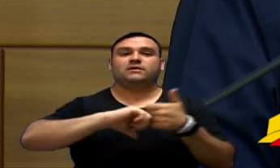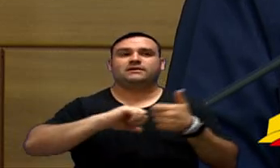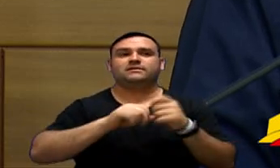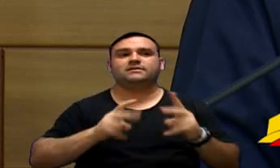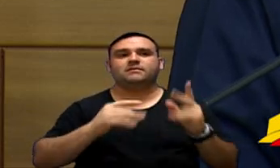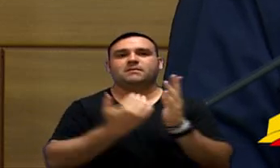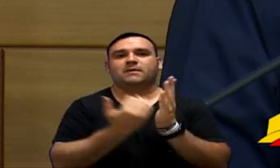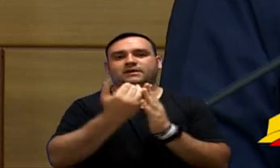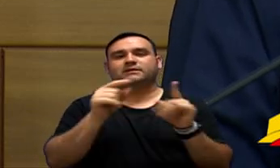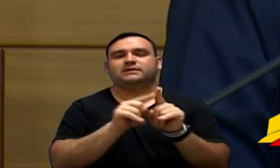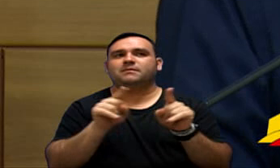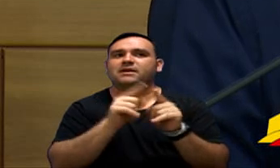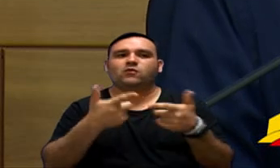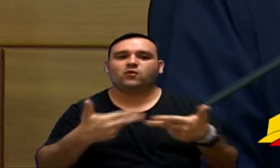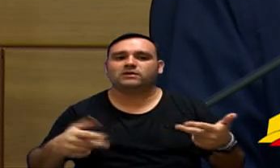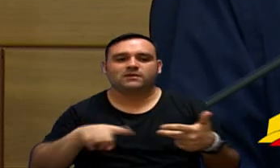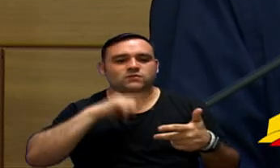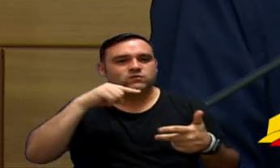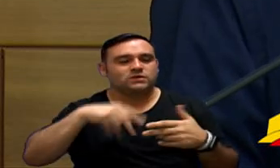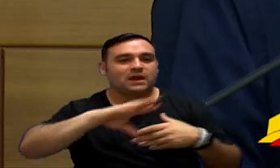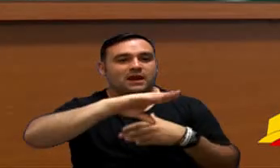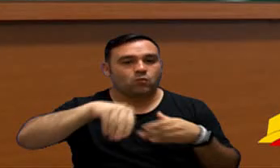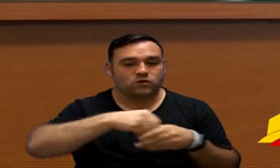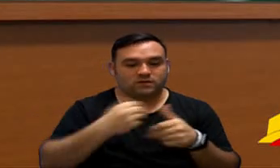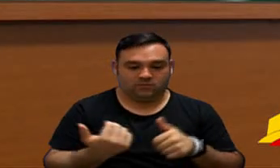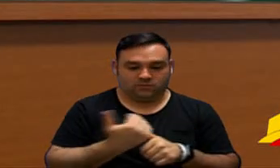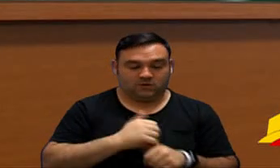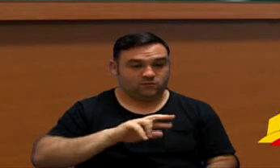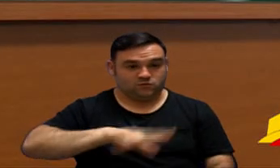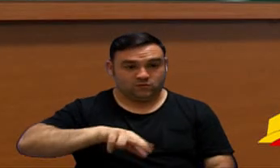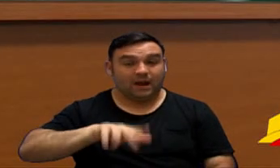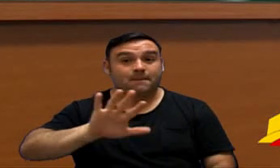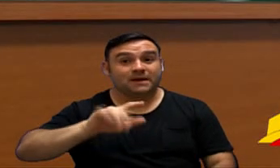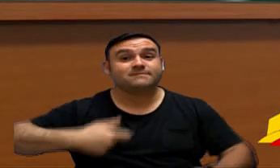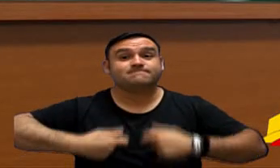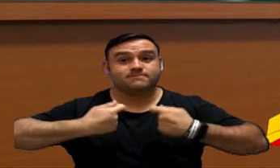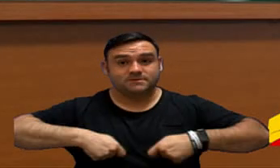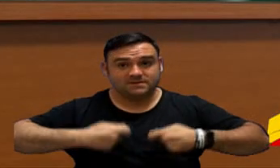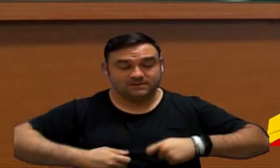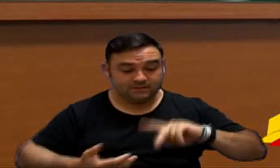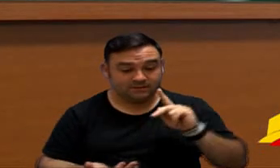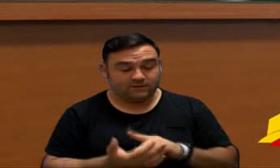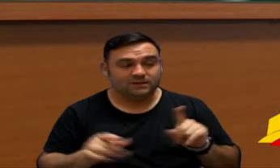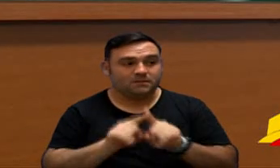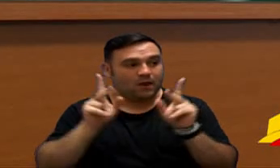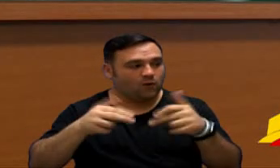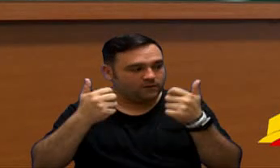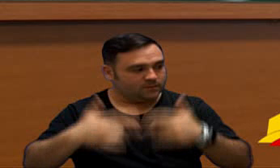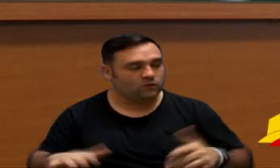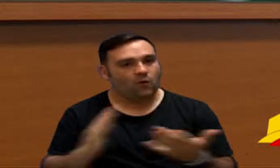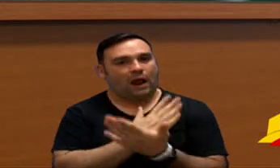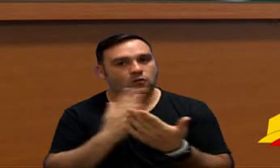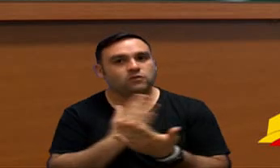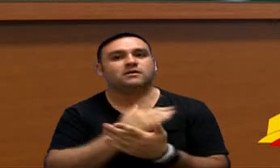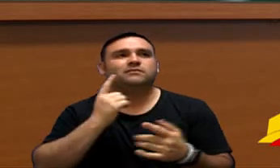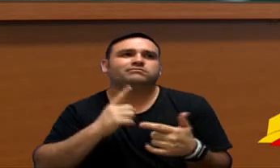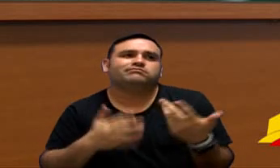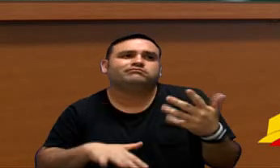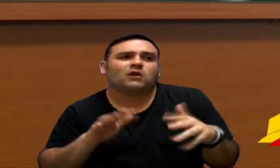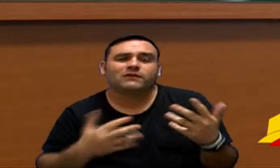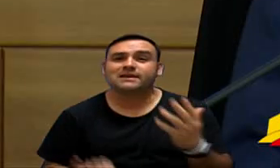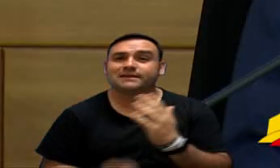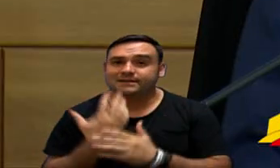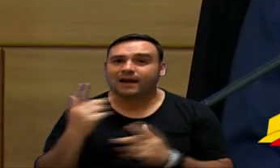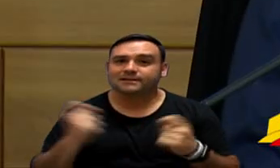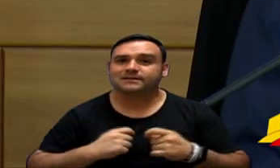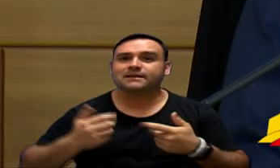vez mais. E aquilo que não é recomposição, que não é reposição, mas que é uma necessidade real, como a gente mencionou algumas aqui, por que não criar,